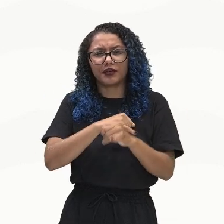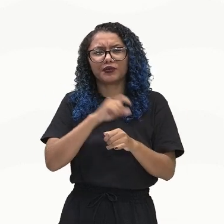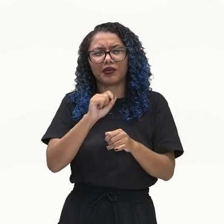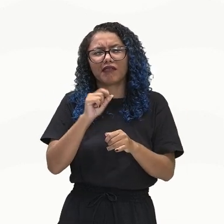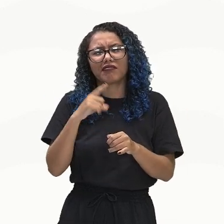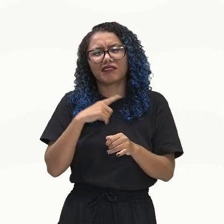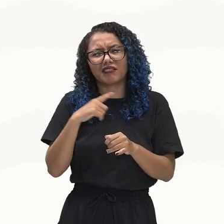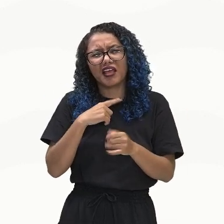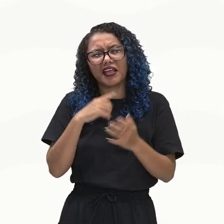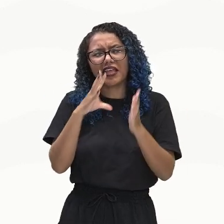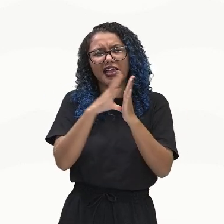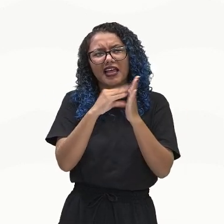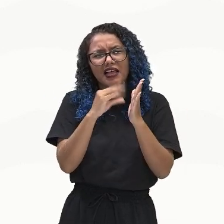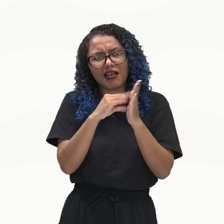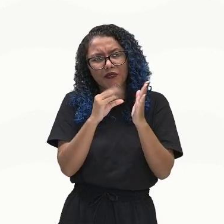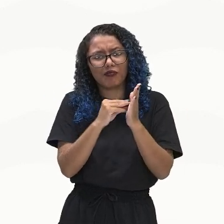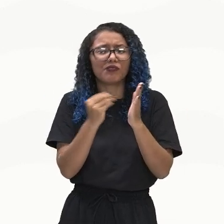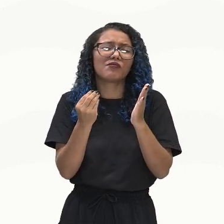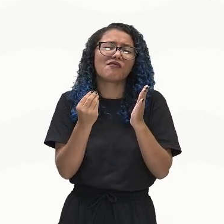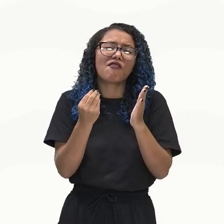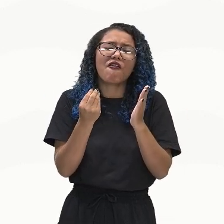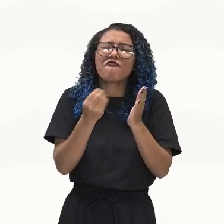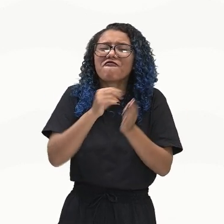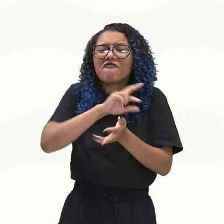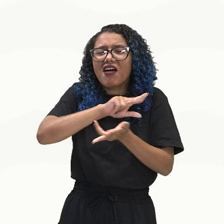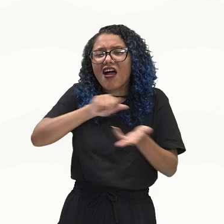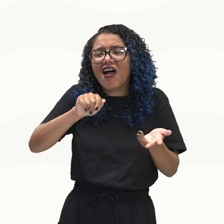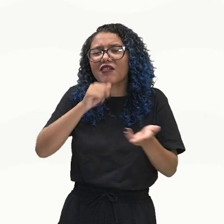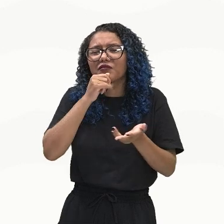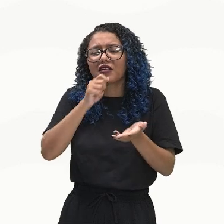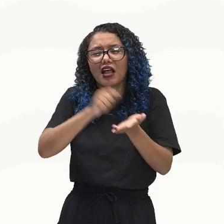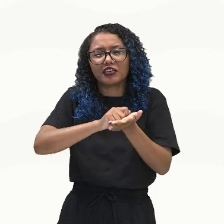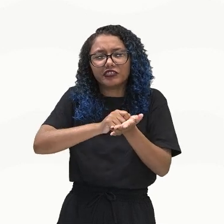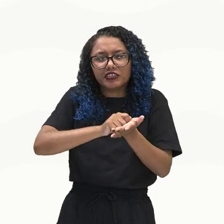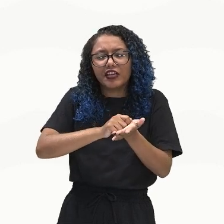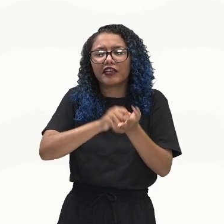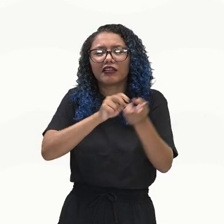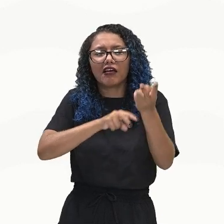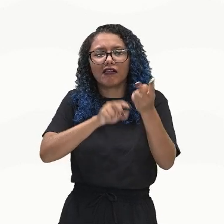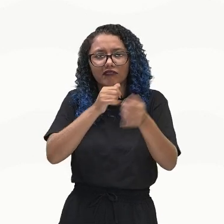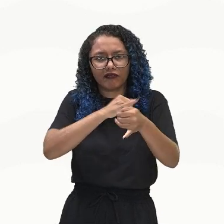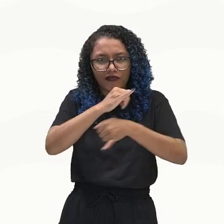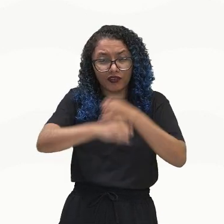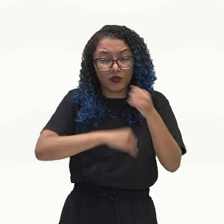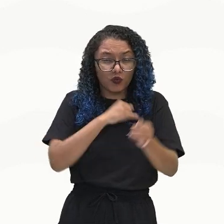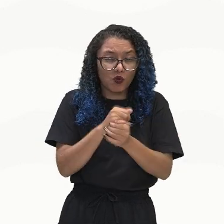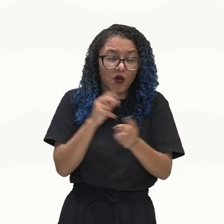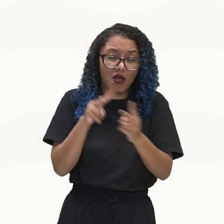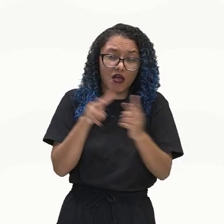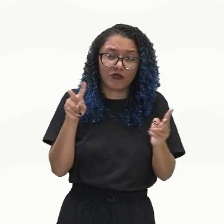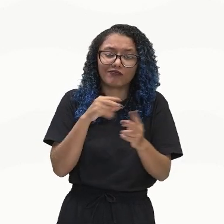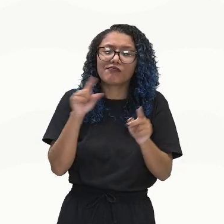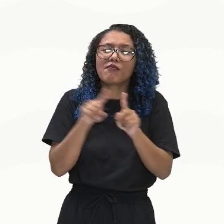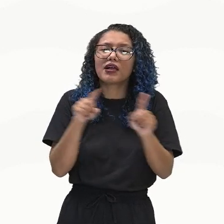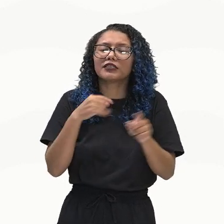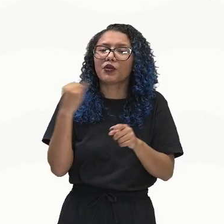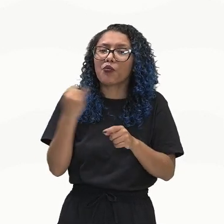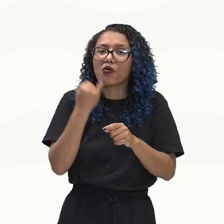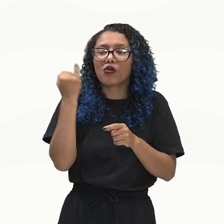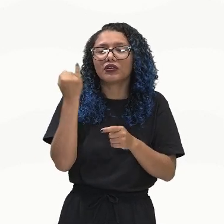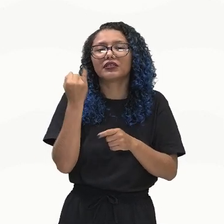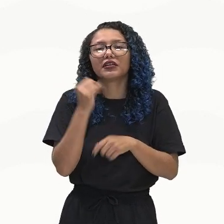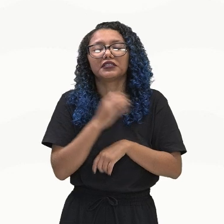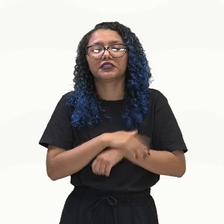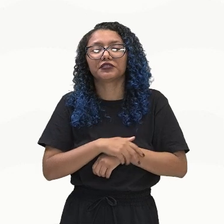de esquemas, agendas virtuais, né? Mas é importante que você tenha o seu esquema acessível